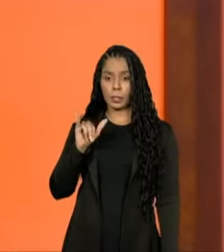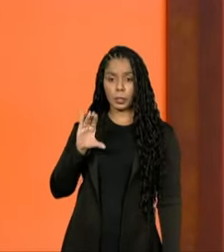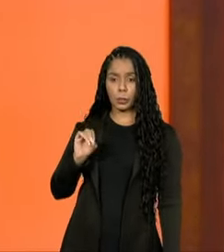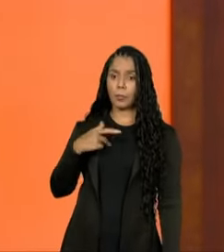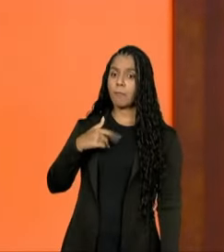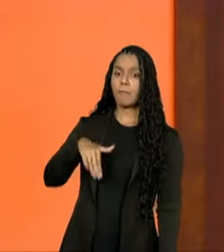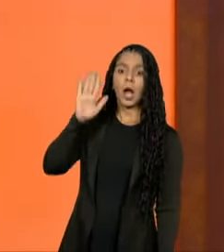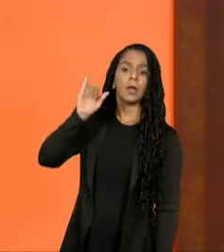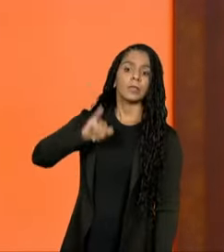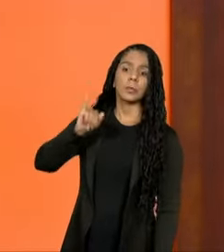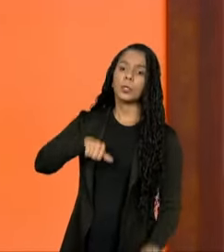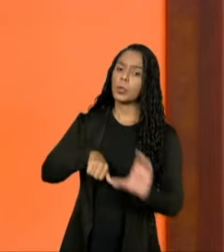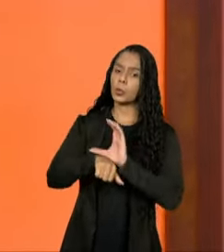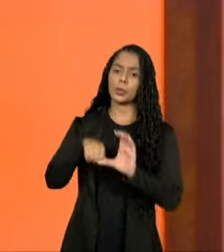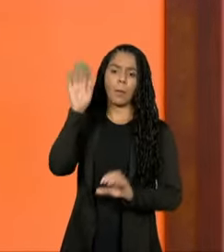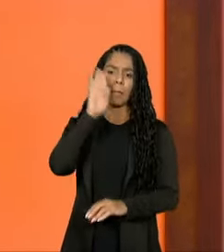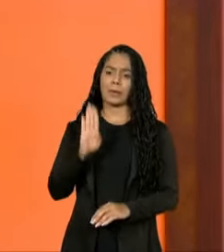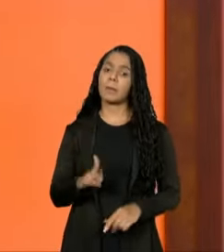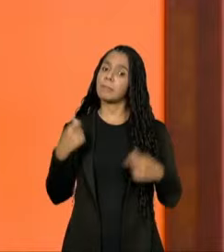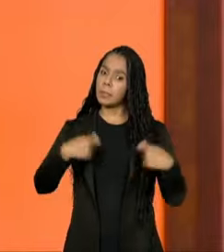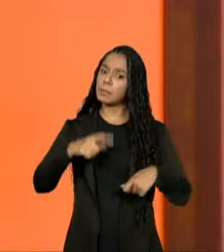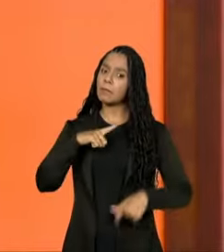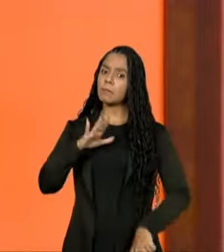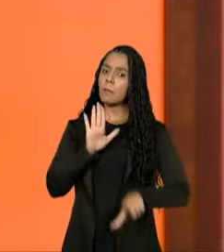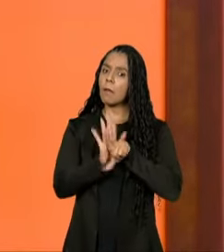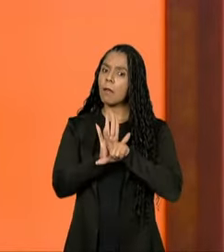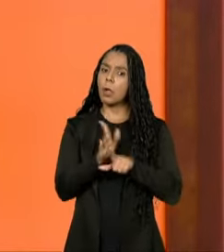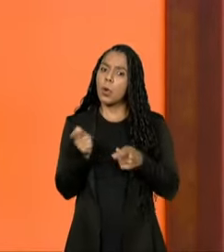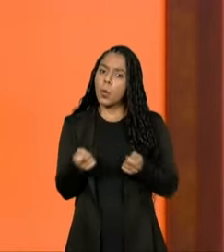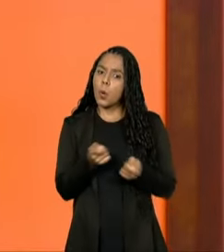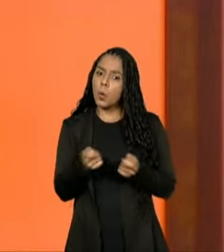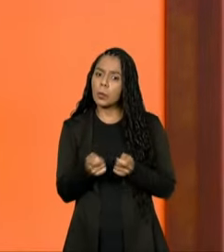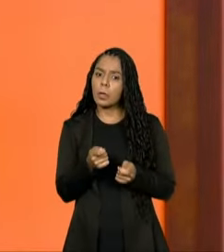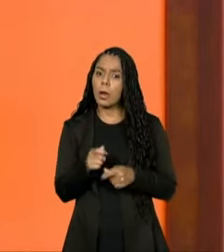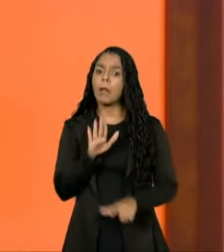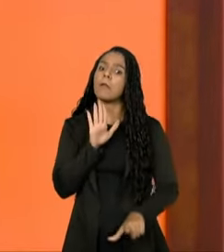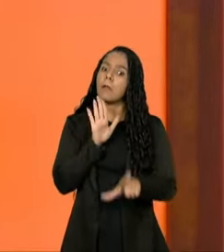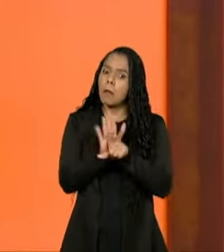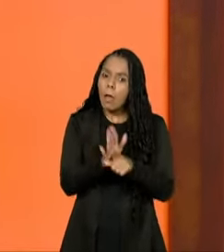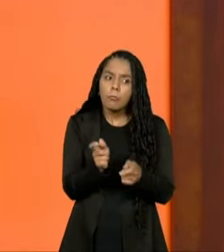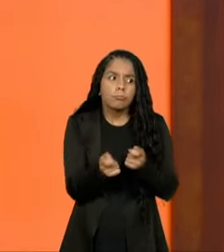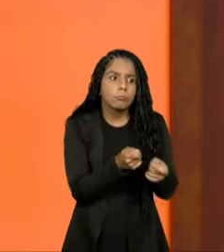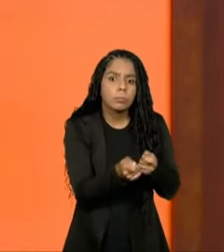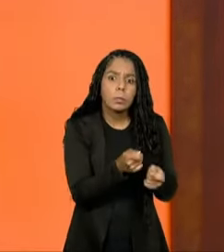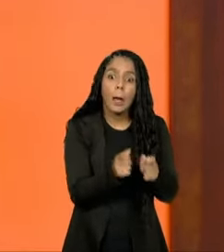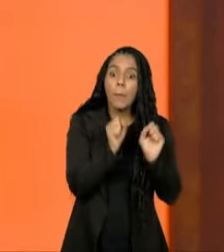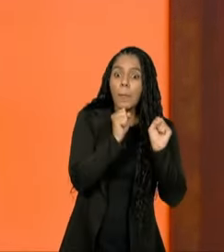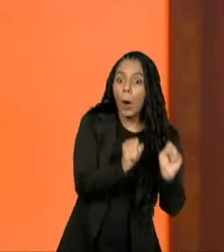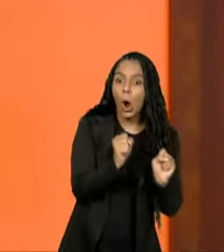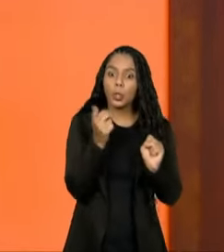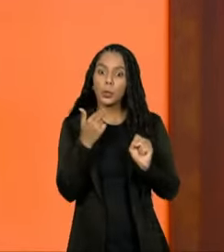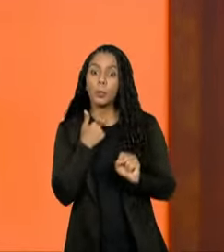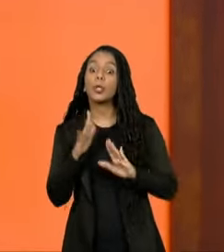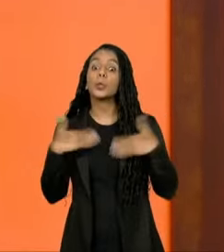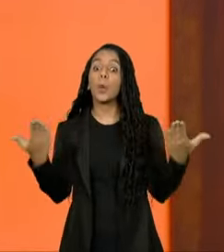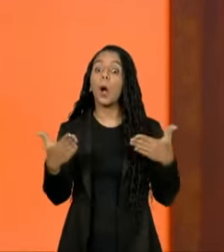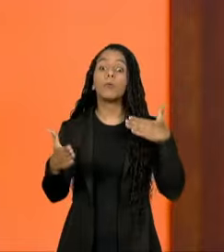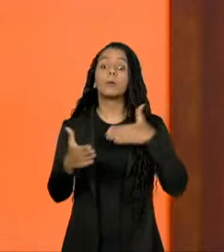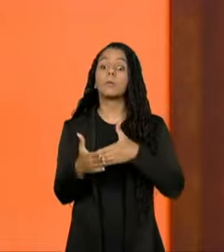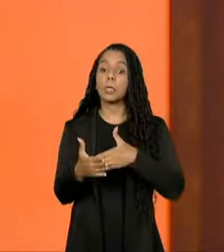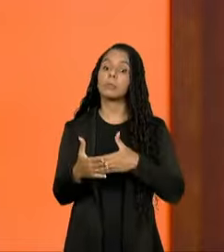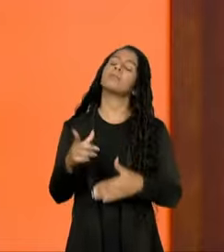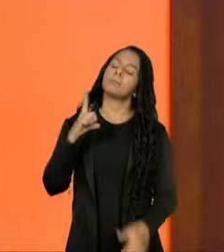Constituição brasileira. Então tem que ter lei controlando, tem que ter lei regulamentando, tem que ter lei dizendo o que pode, o que não pode, qual o limite.